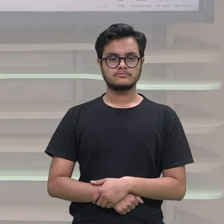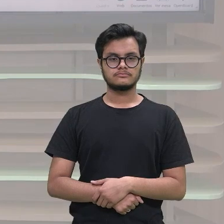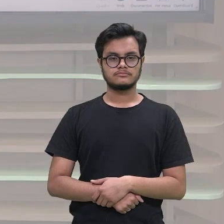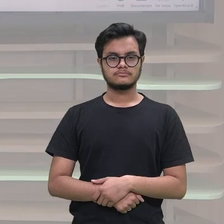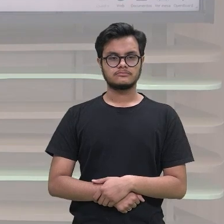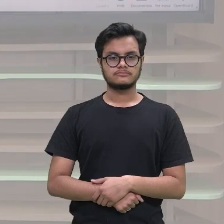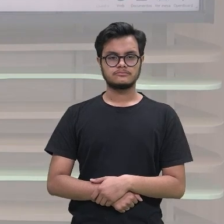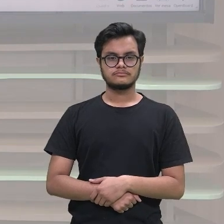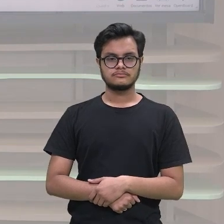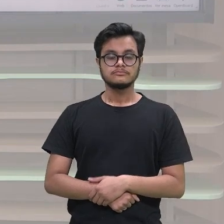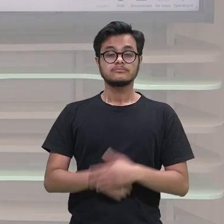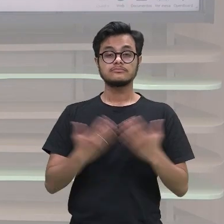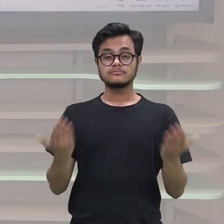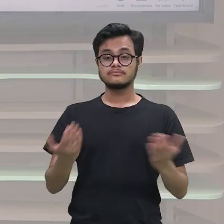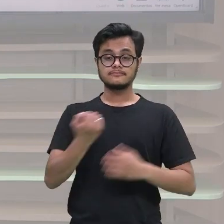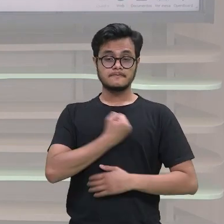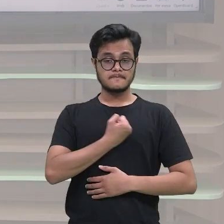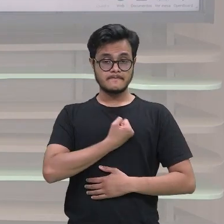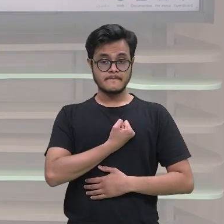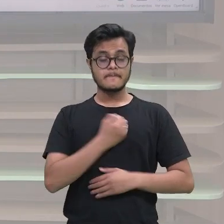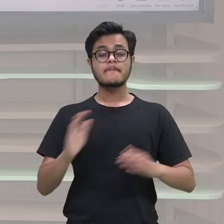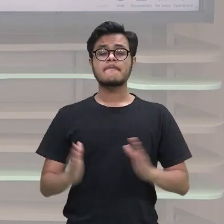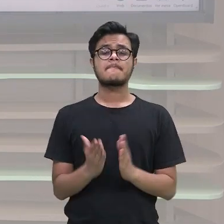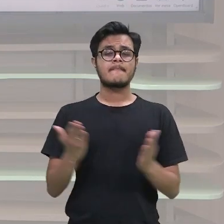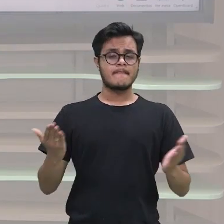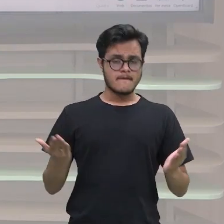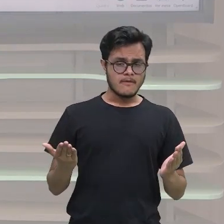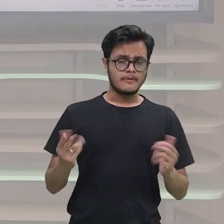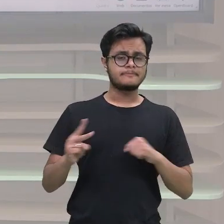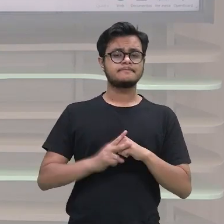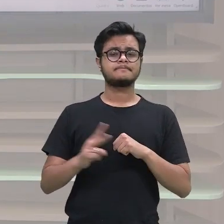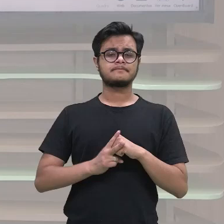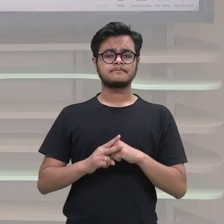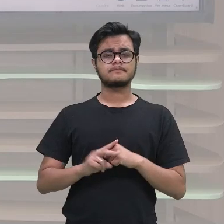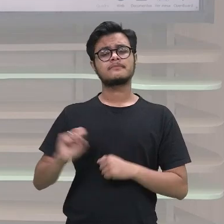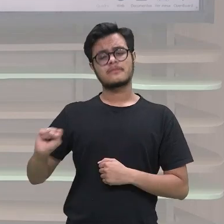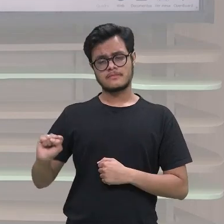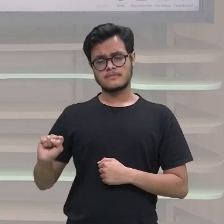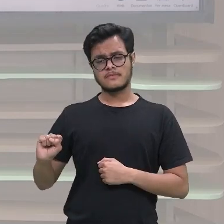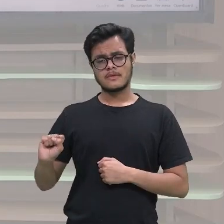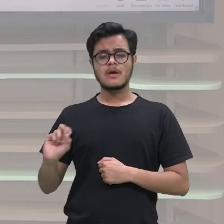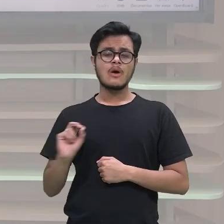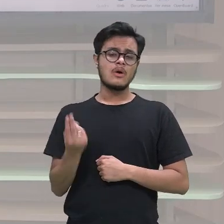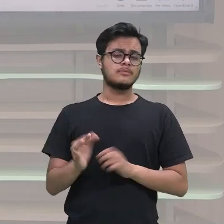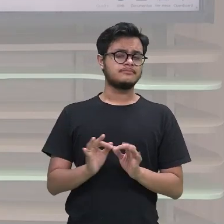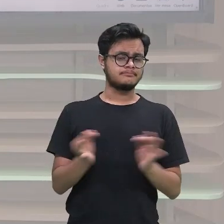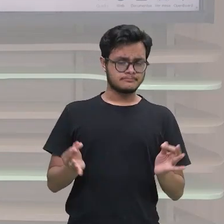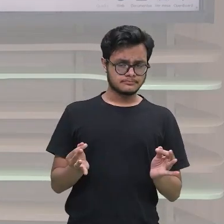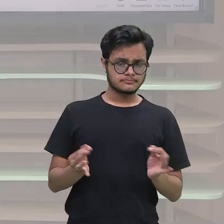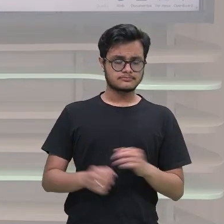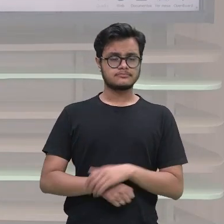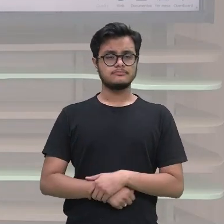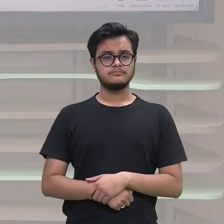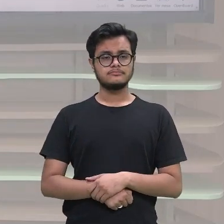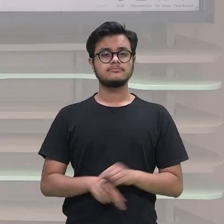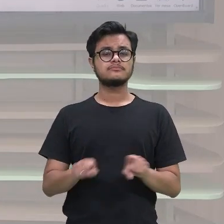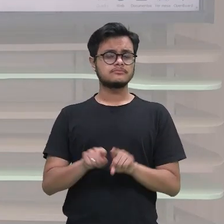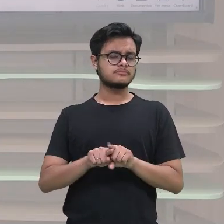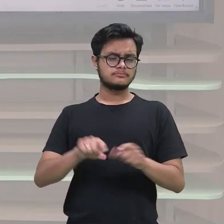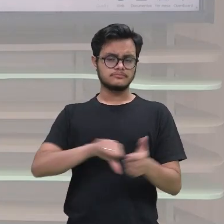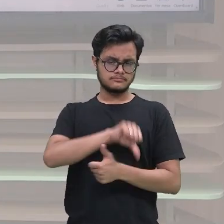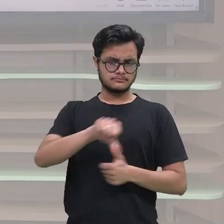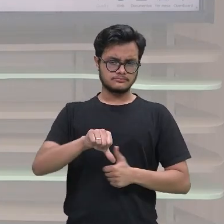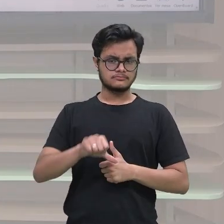O número indicar ali se ele está no plural, como eu falei, ou no singular. Né? Então ele vai flexionar, ele